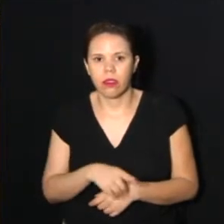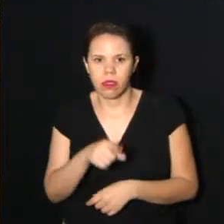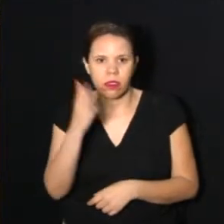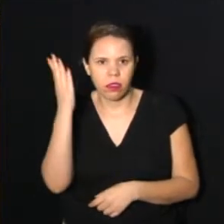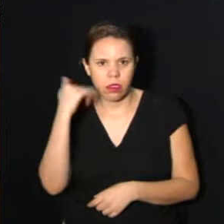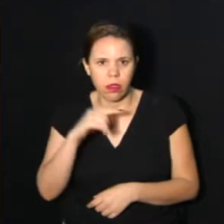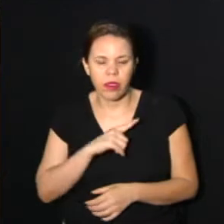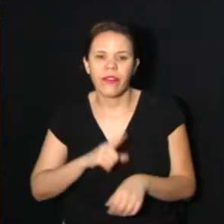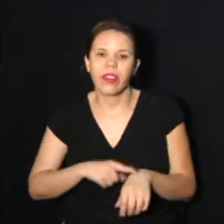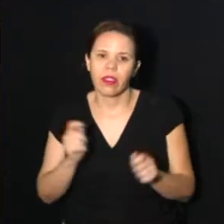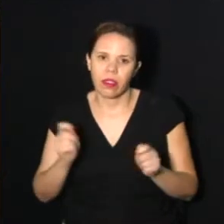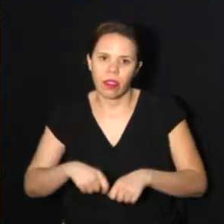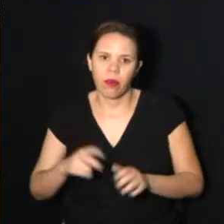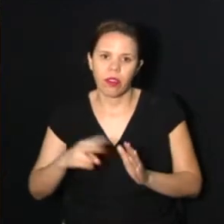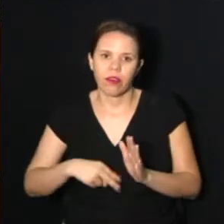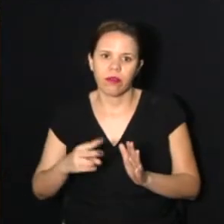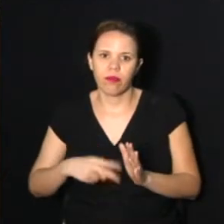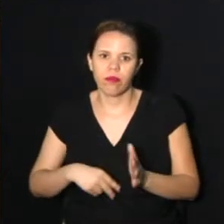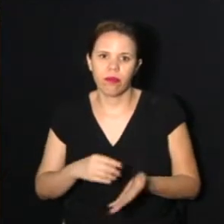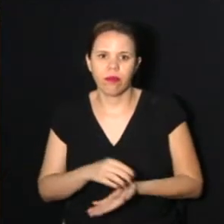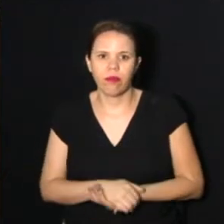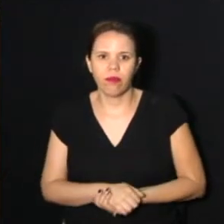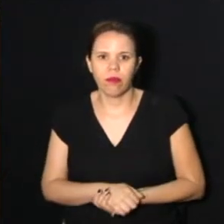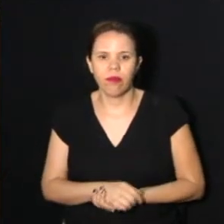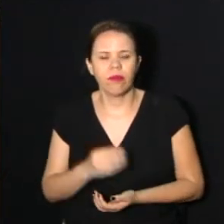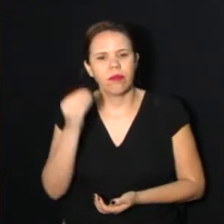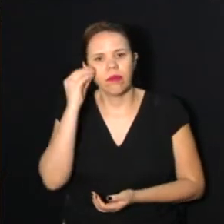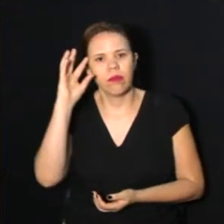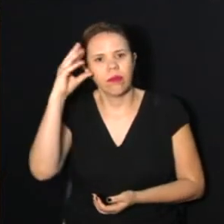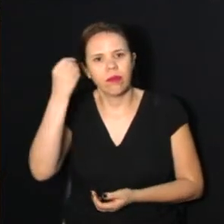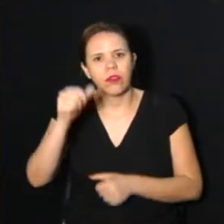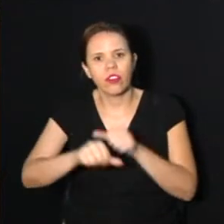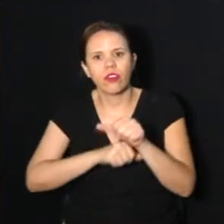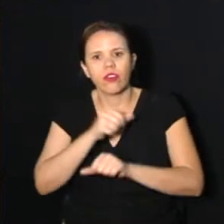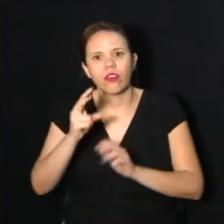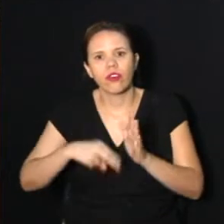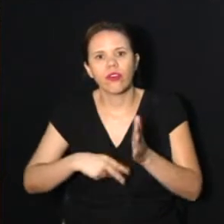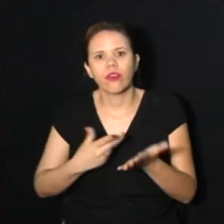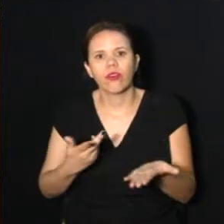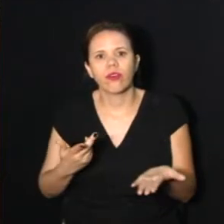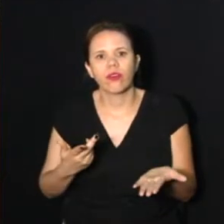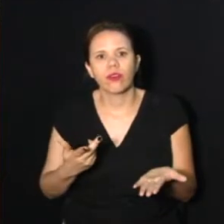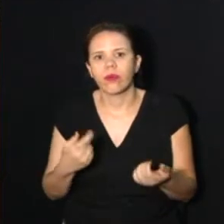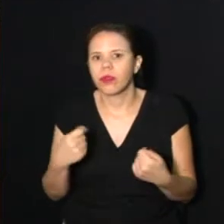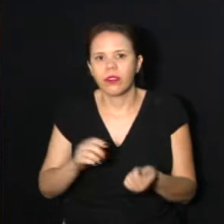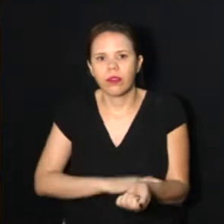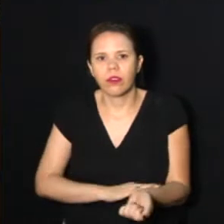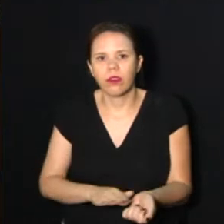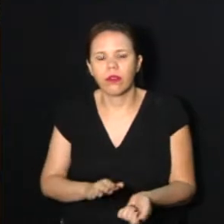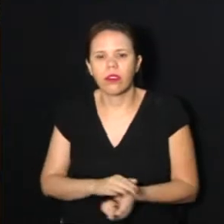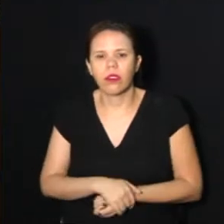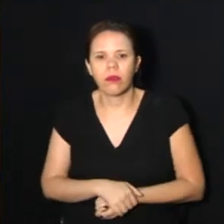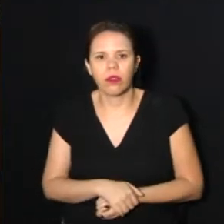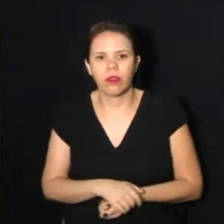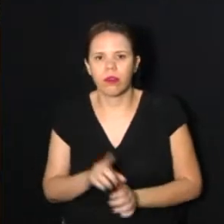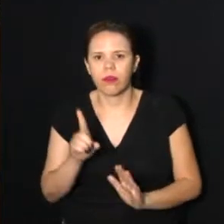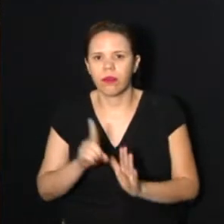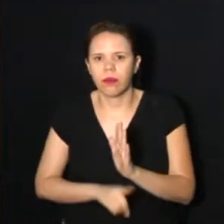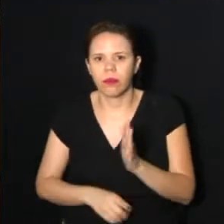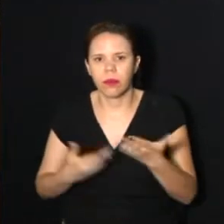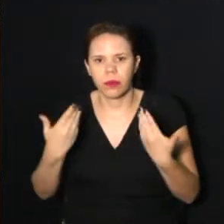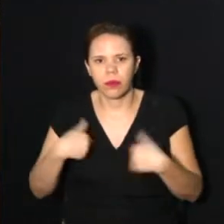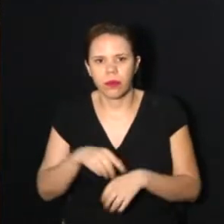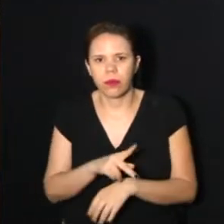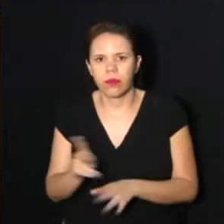que o senhor teve tempo suficiente. Não, eu só estou tentando entender por que trocou o relator, senhor presidente. O senhor não precisa ficar nervoso. O direito é discricionário meu. Eu, como